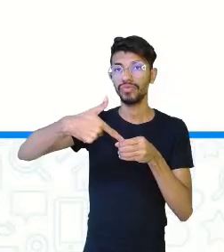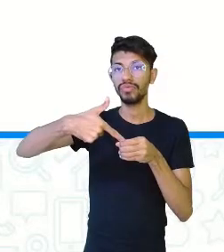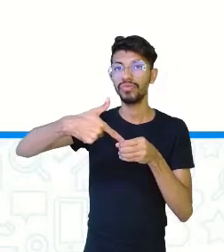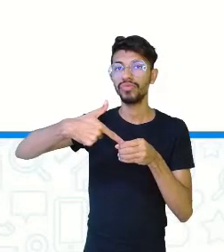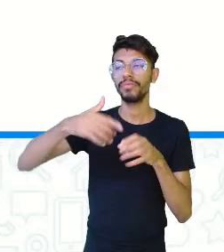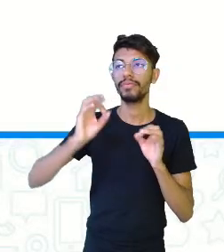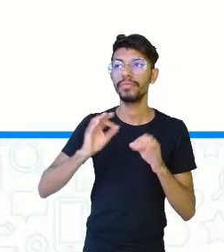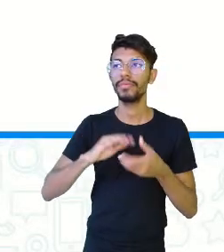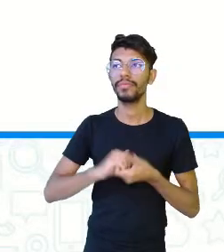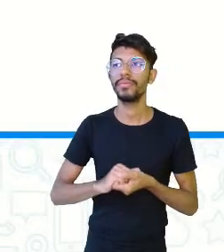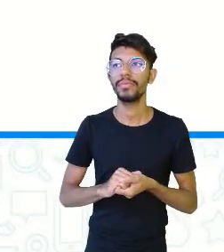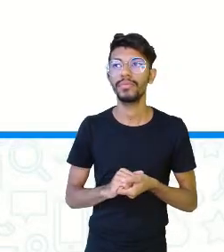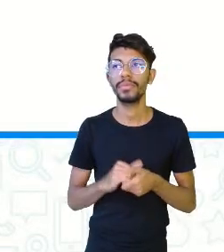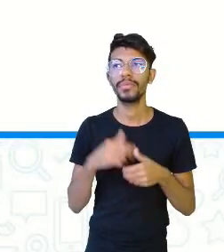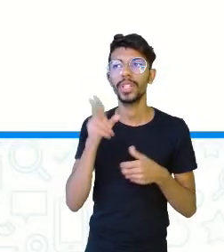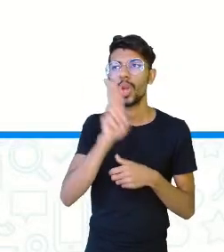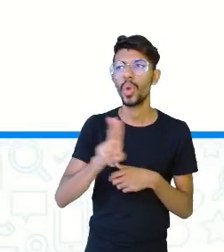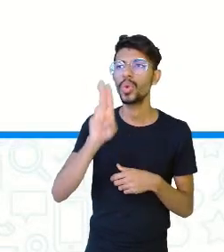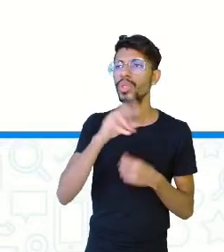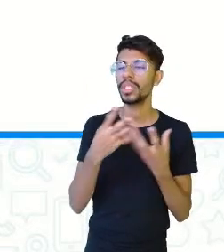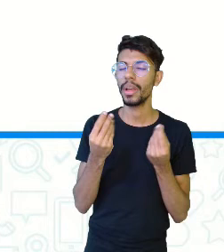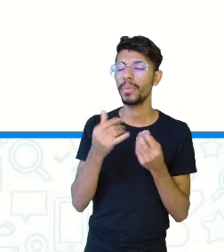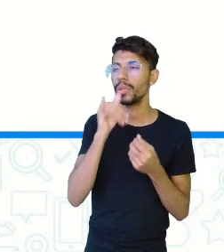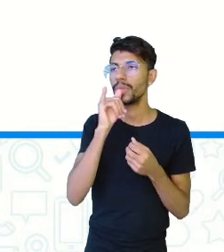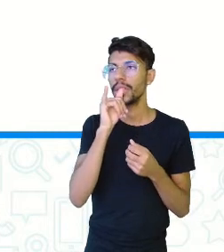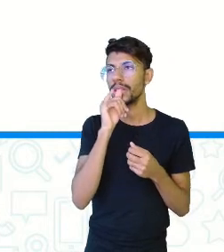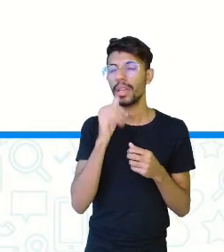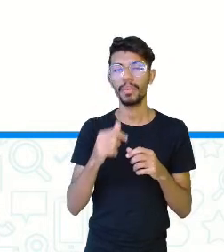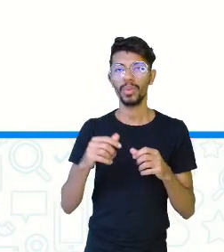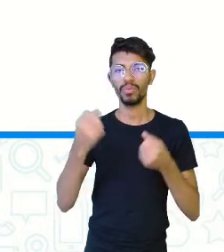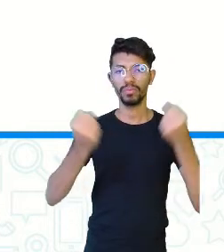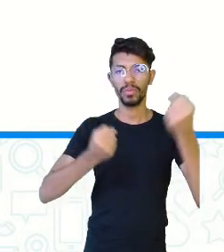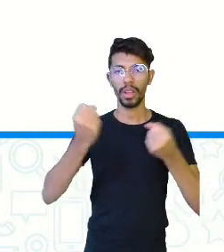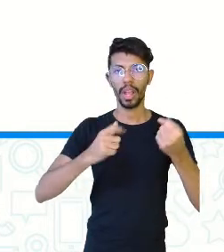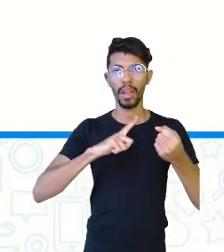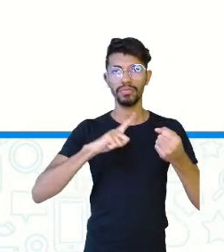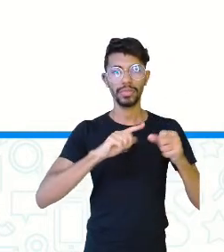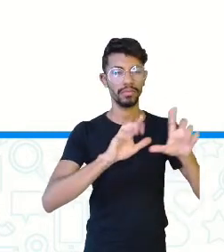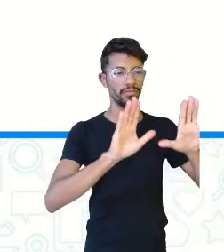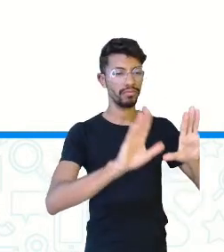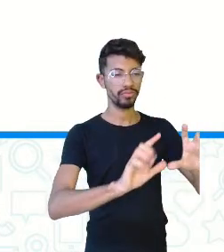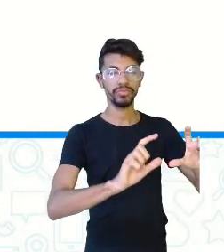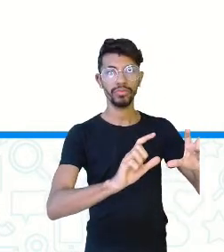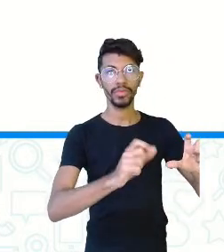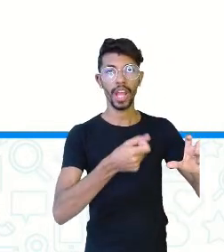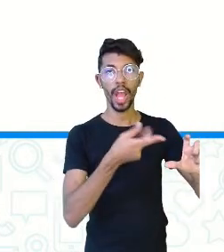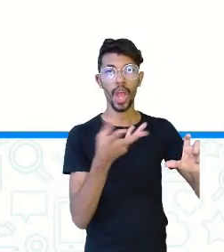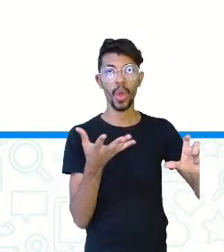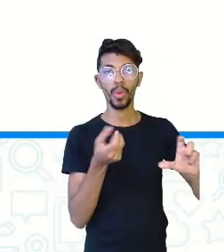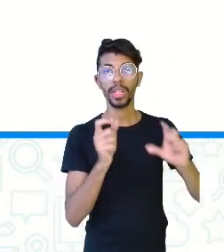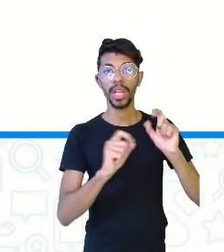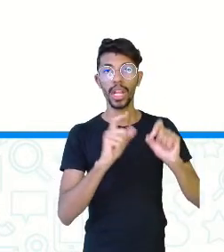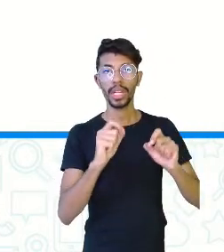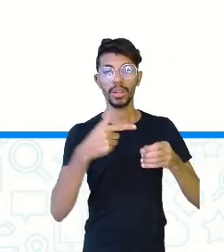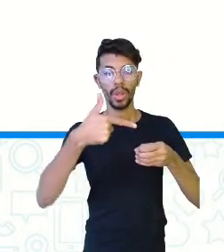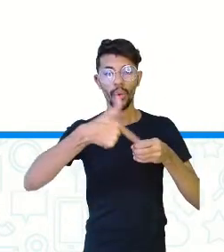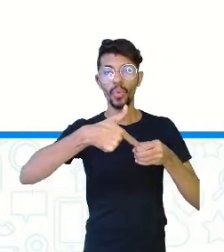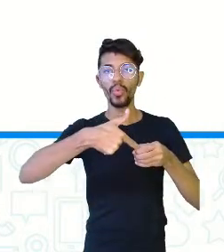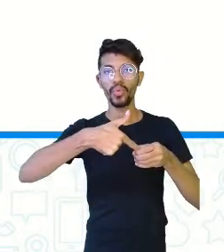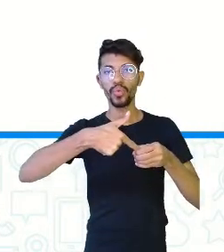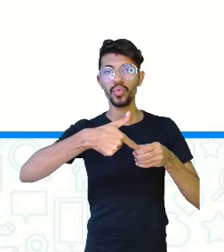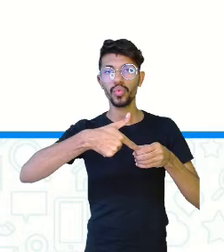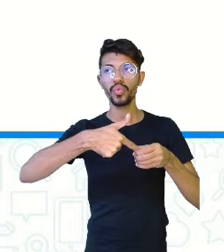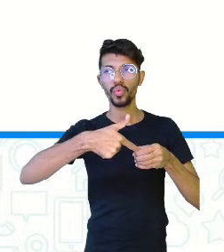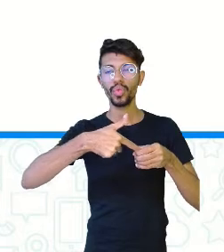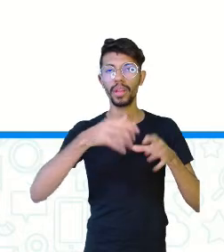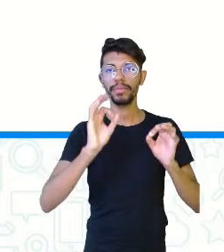utilizado. No painel de um carro existem as quantidades de combustível,